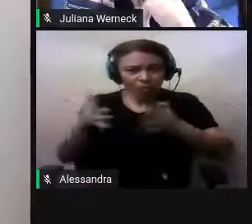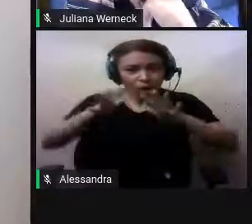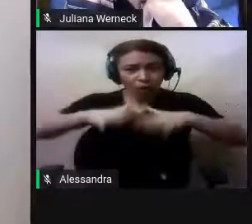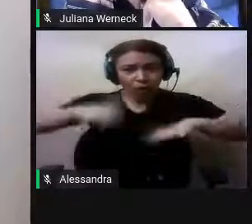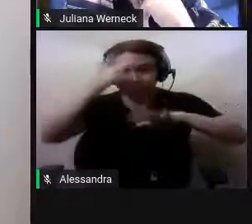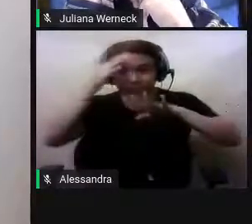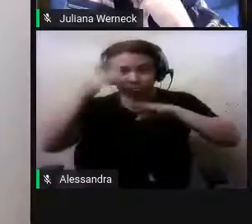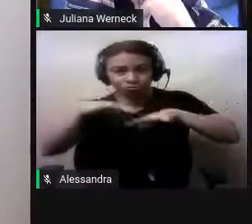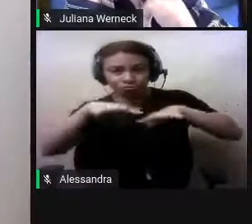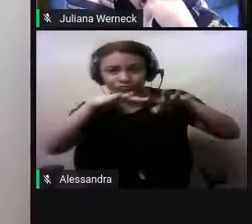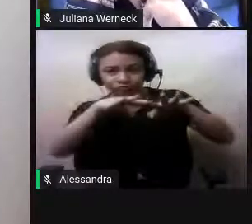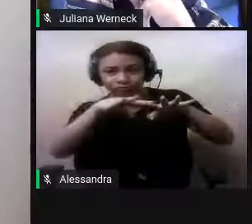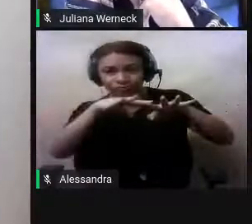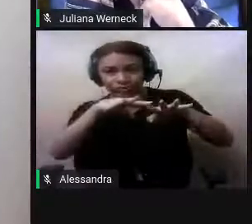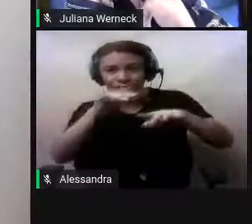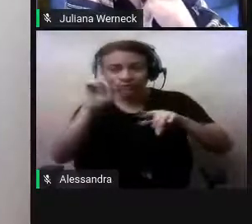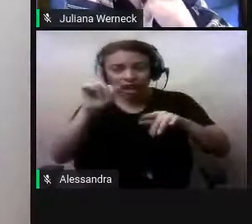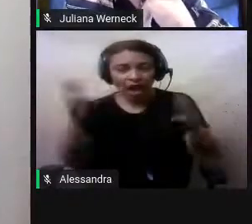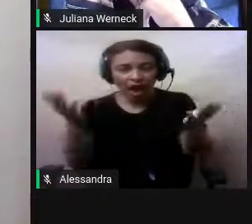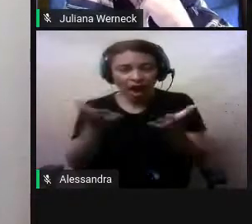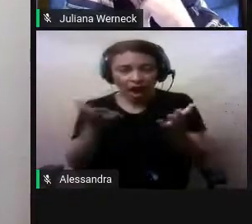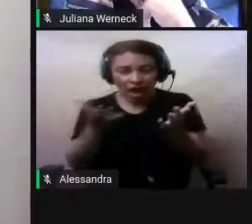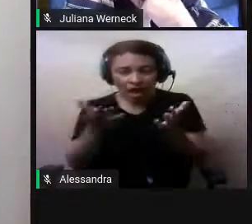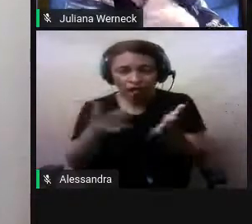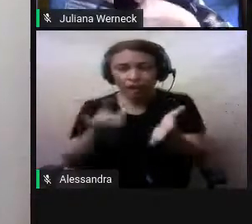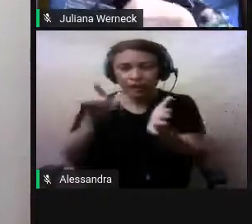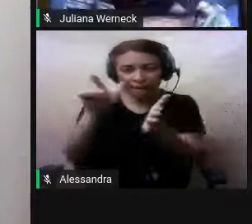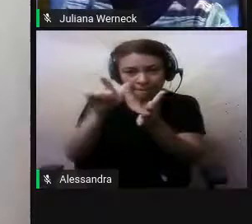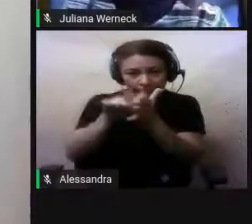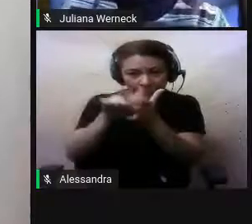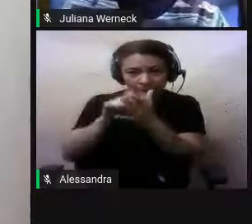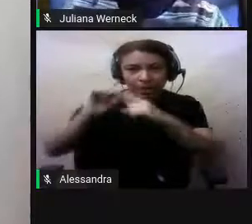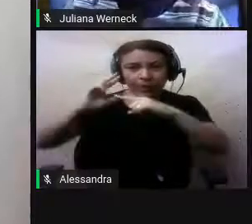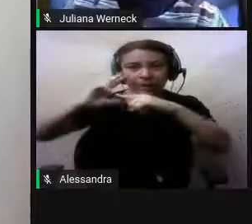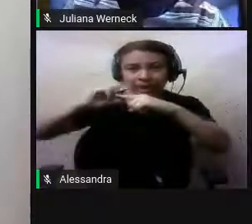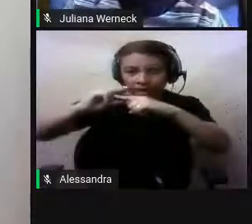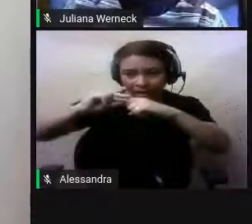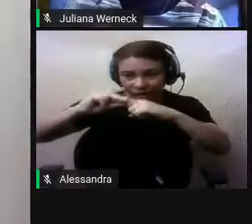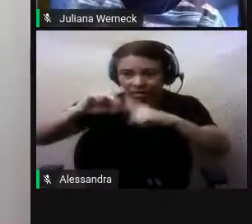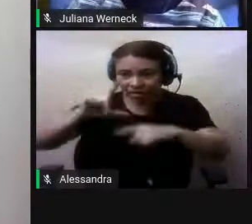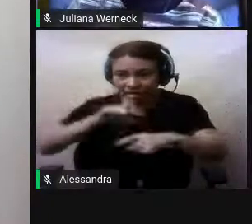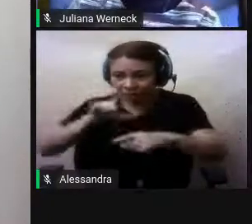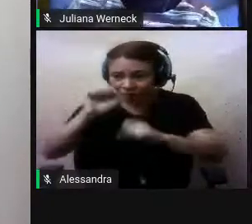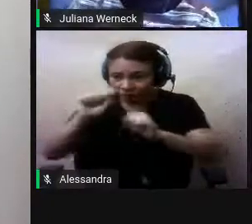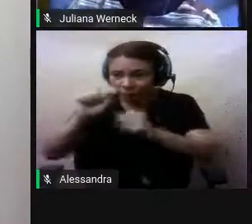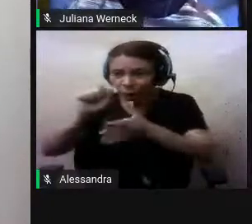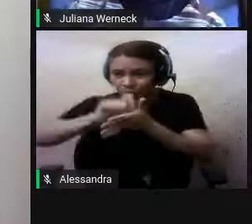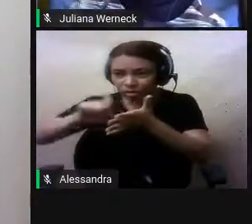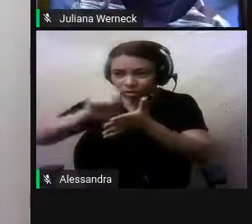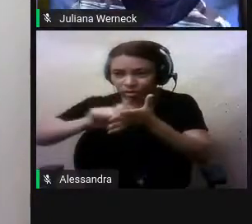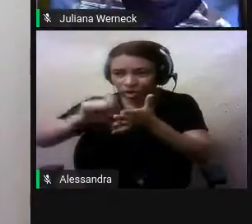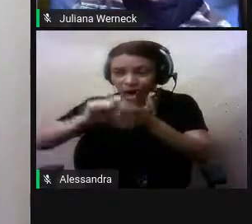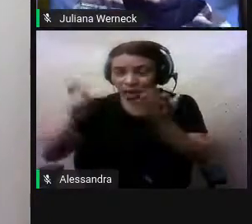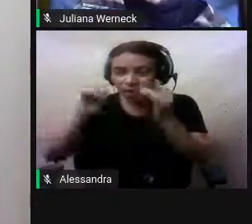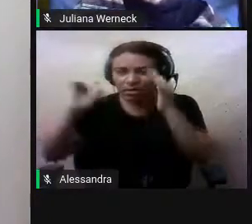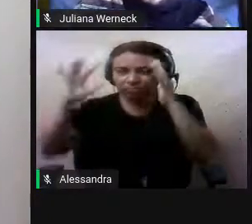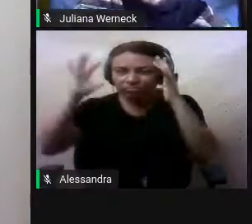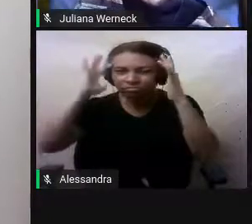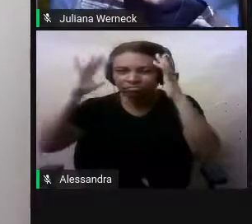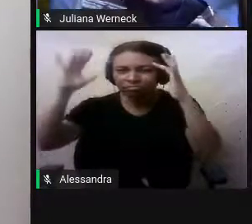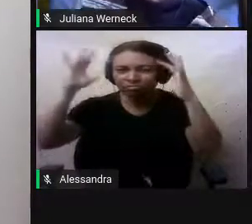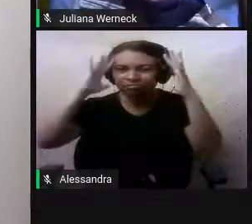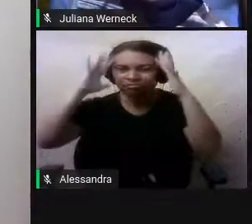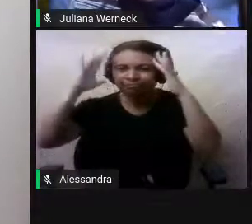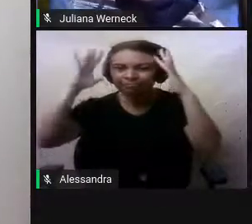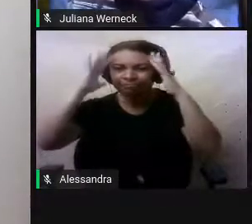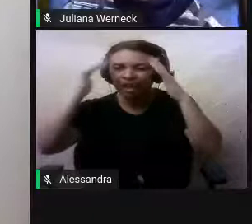bate-papo a imaginar, se você tiver papel e caneta aí, pode até escrever, imaginar uma ação, uma atitude que você sabe que